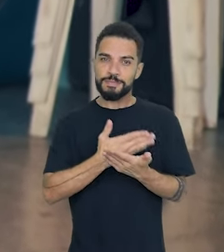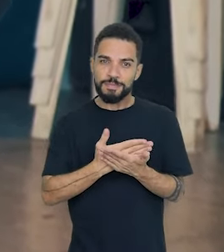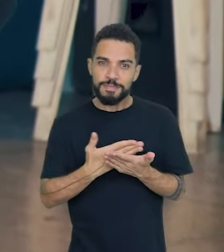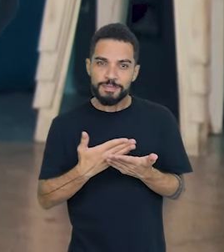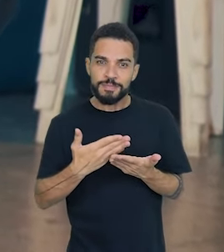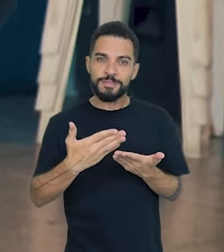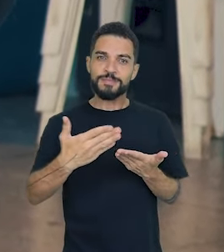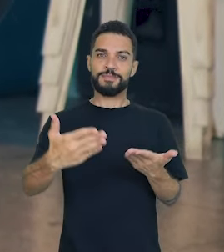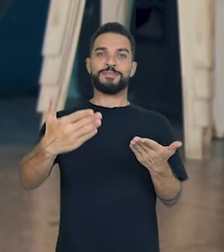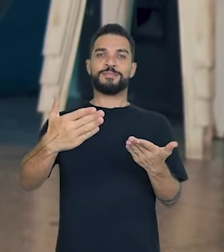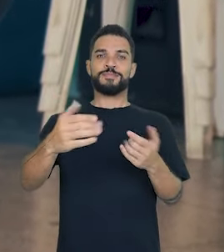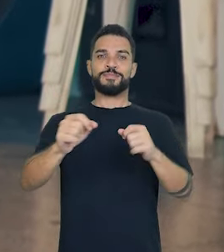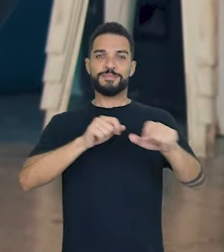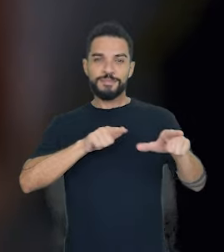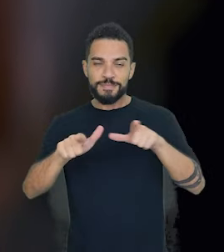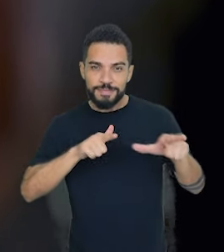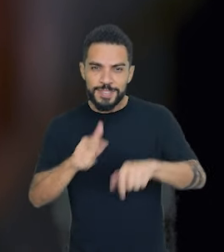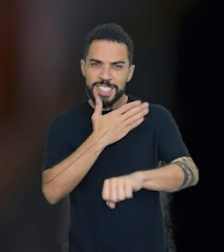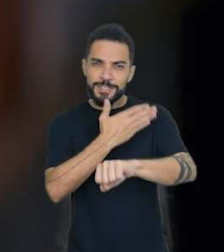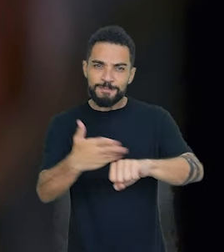se personalizar na função.